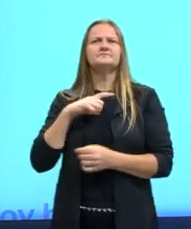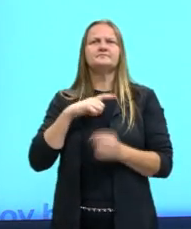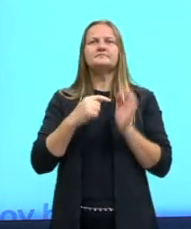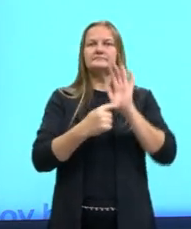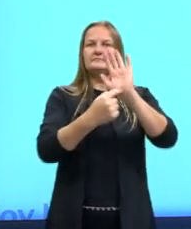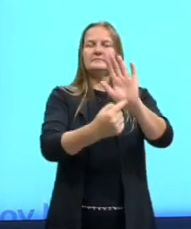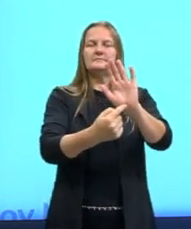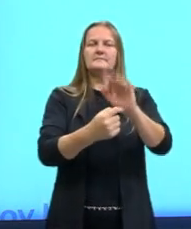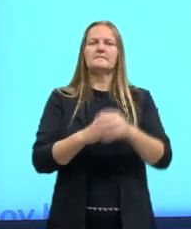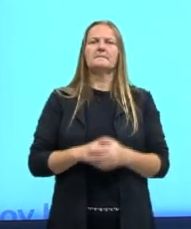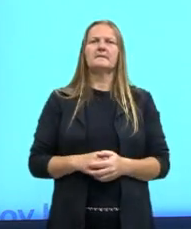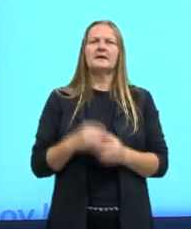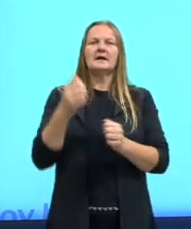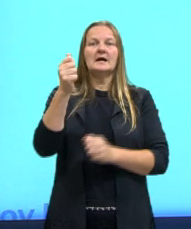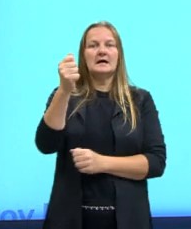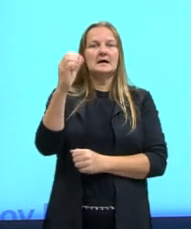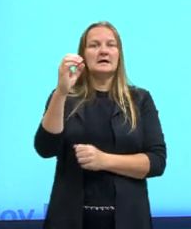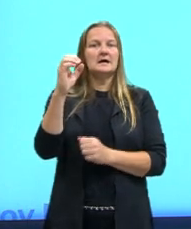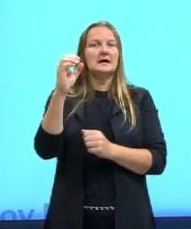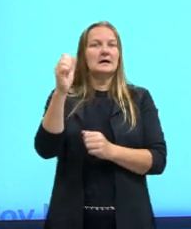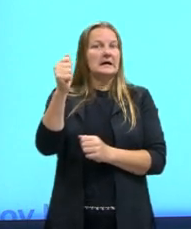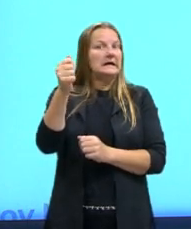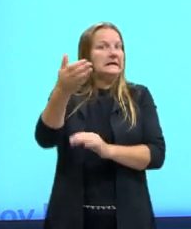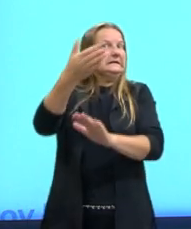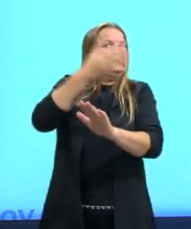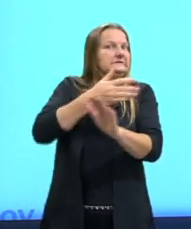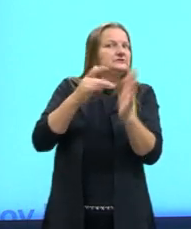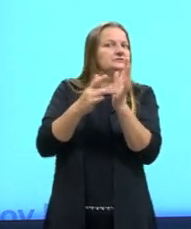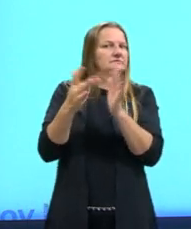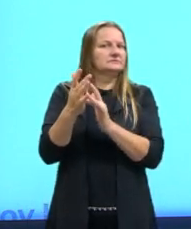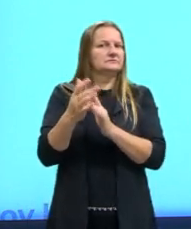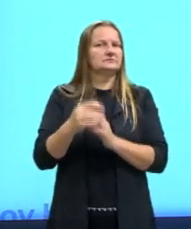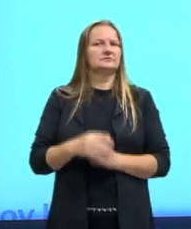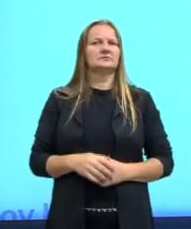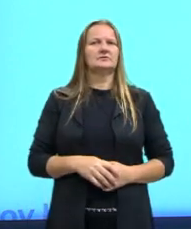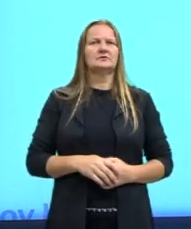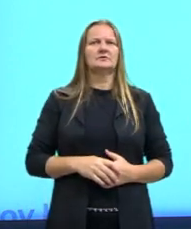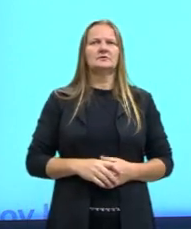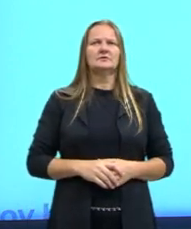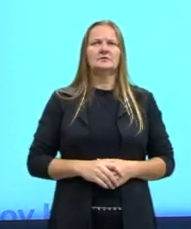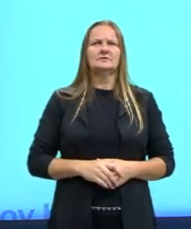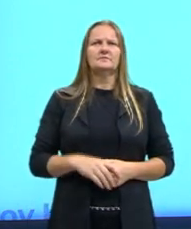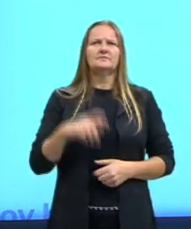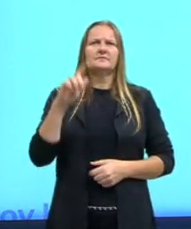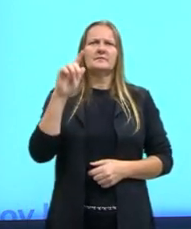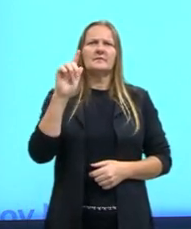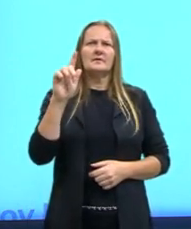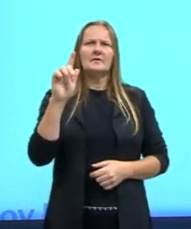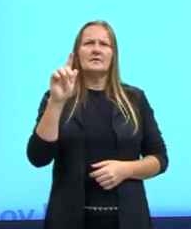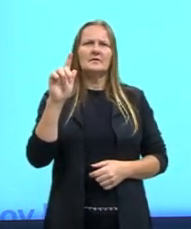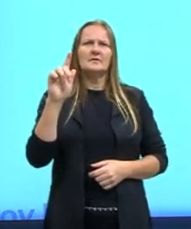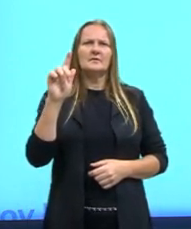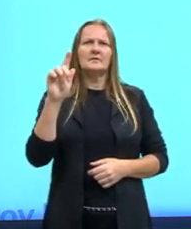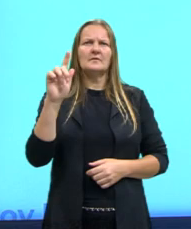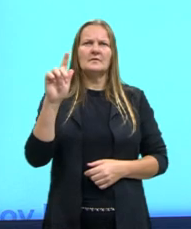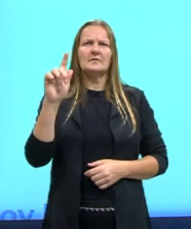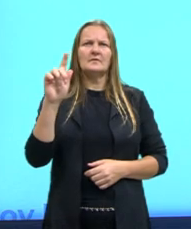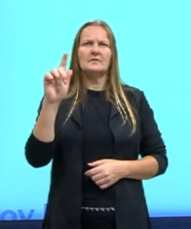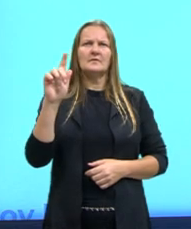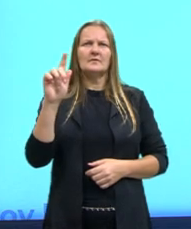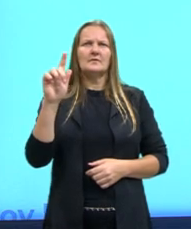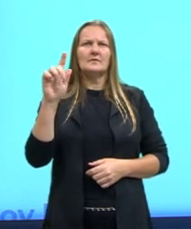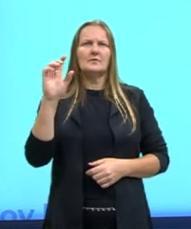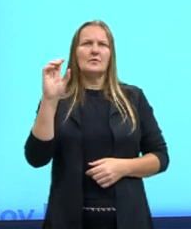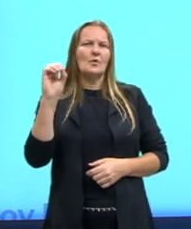sempre aqui antes de Cristo nessa experiência período o górgias o górgias é um dos grandes